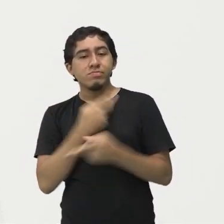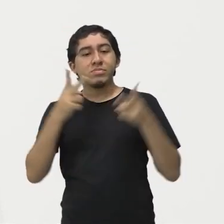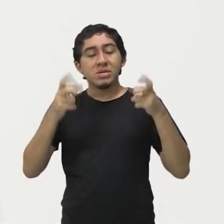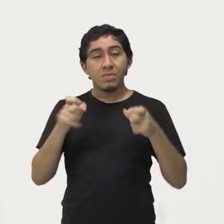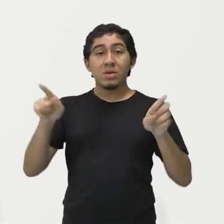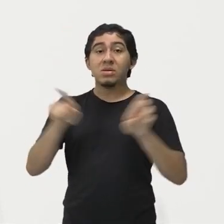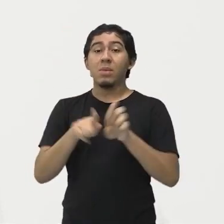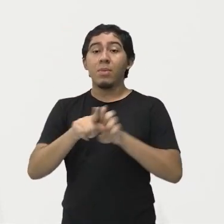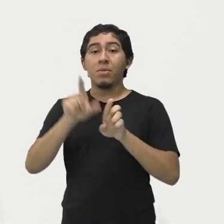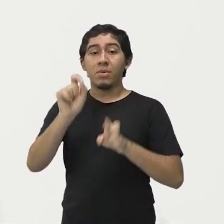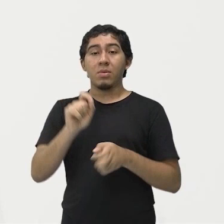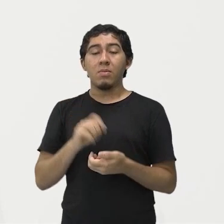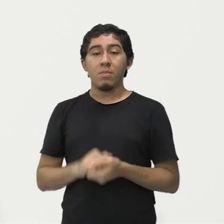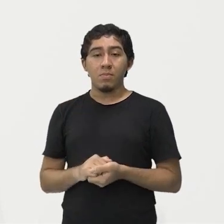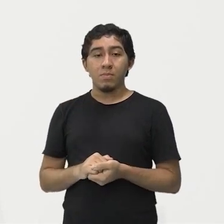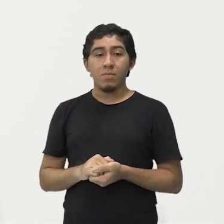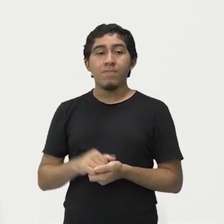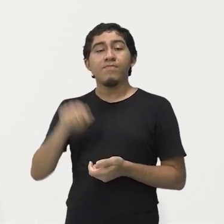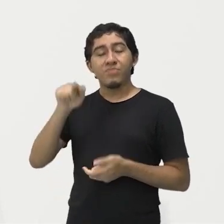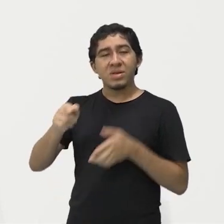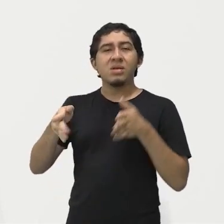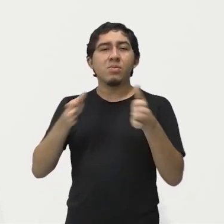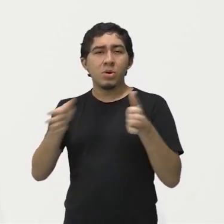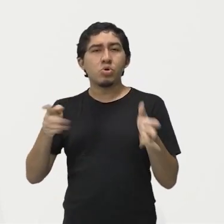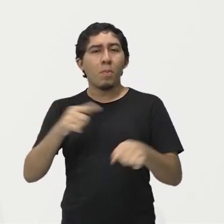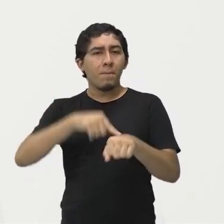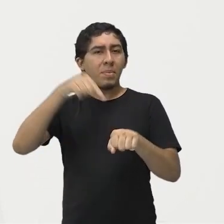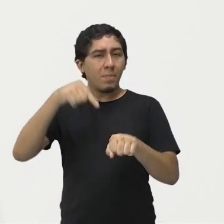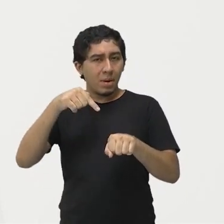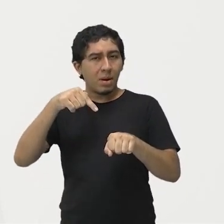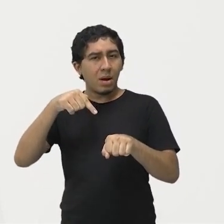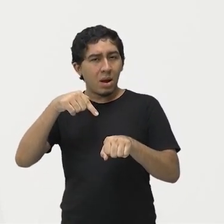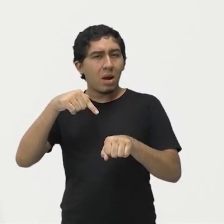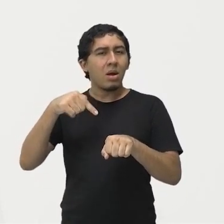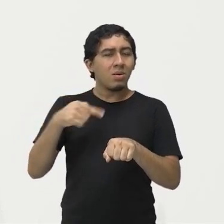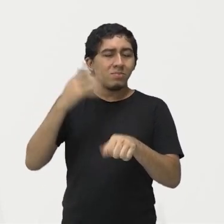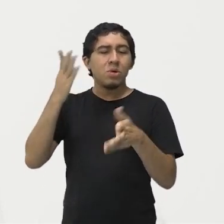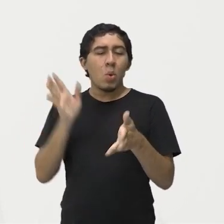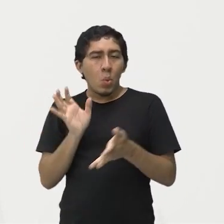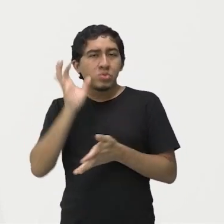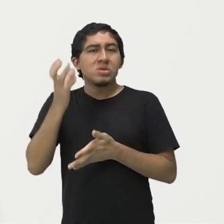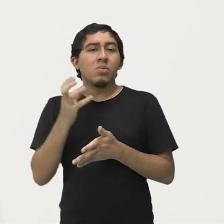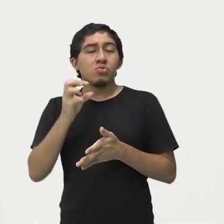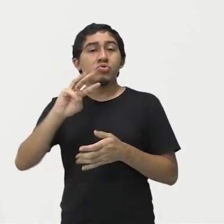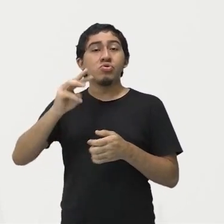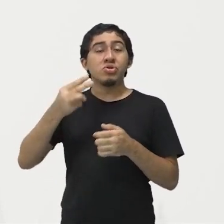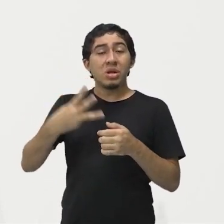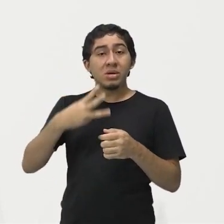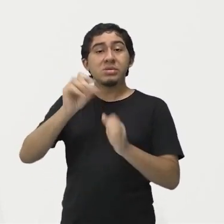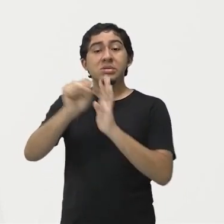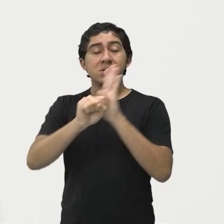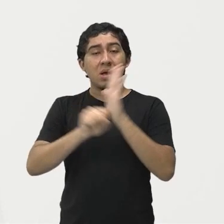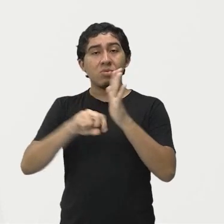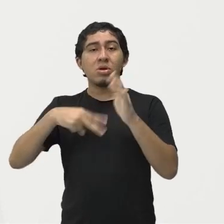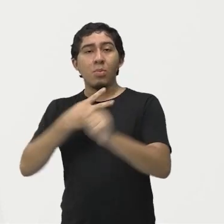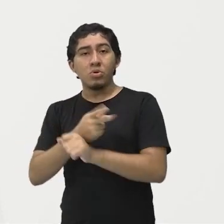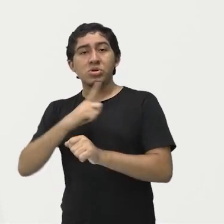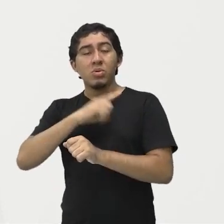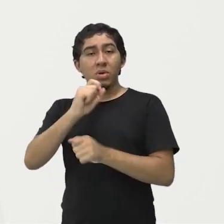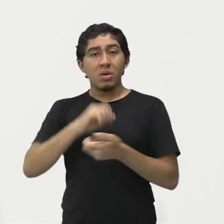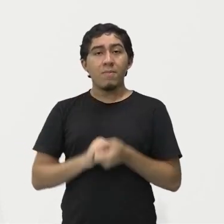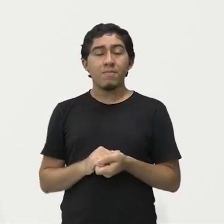durante um primeiro momento, durante aí os 3 séculos seguintes, o cristianismo sendo largamente percebido no Império